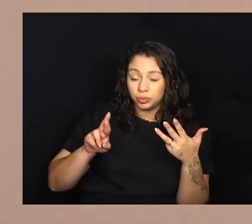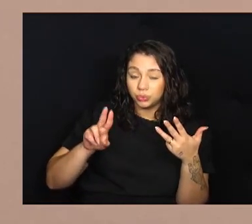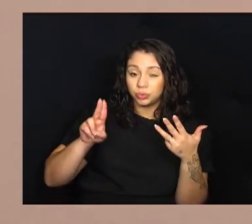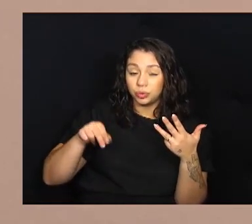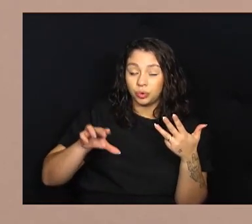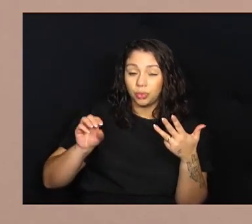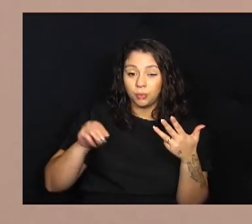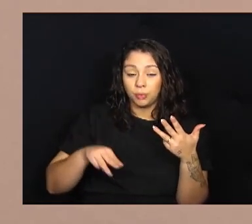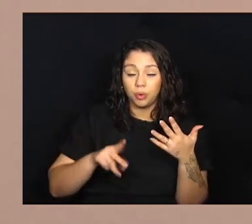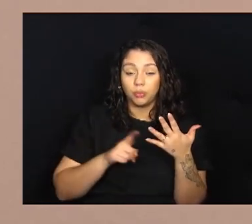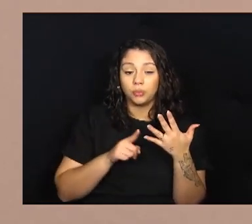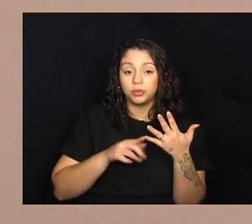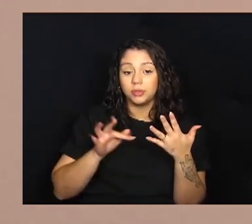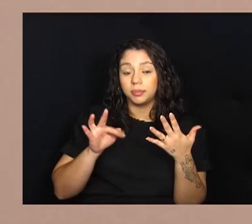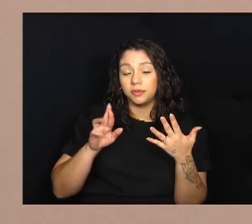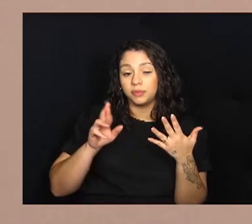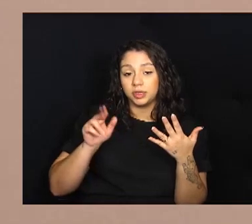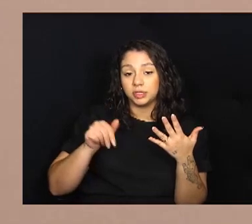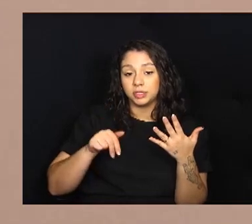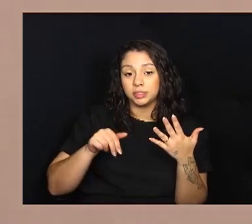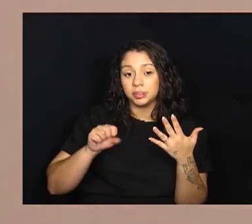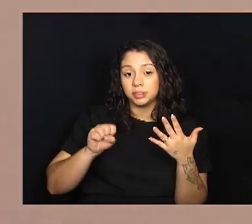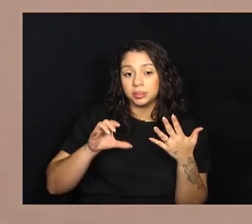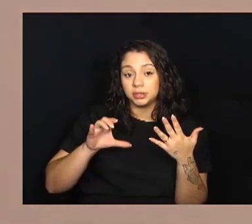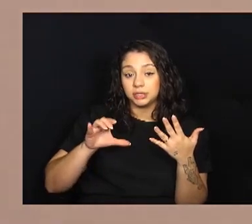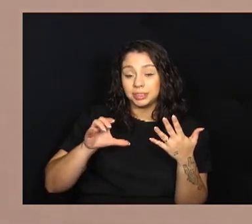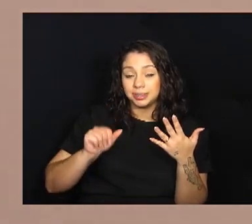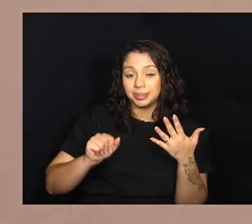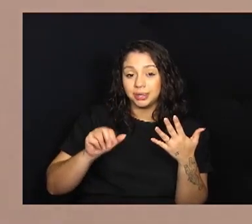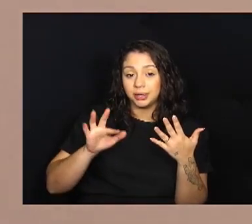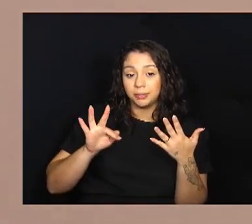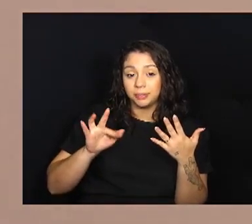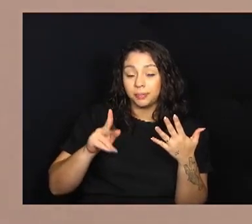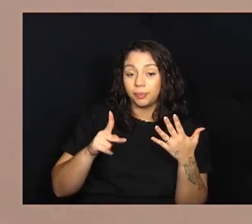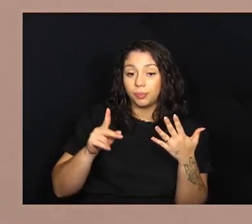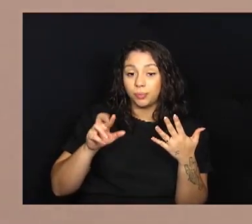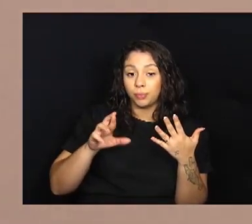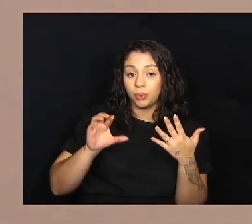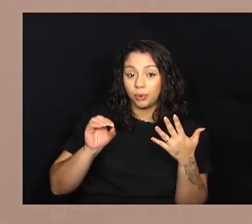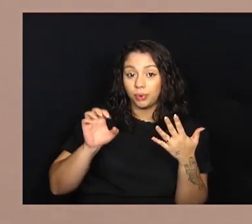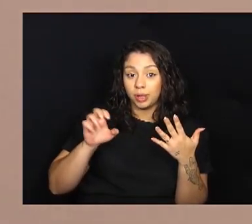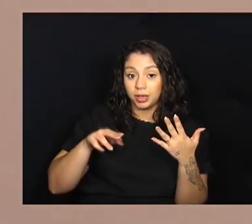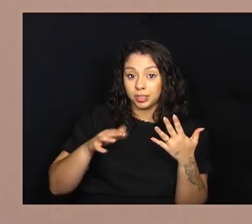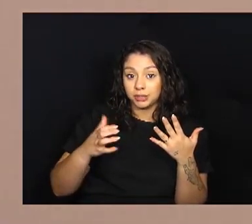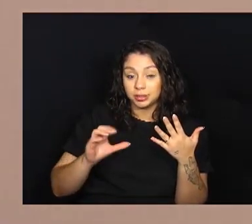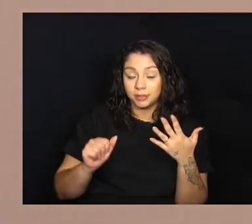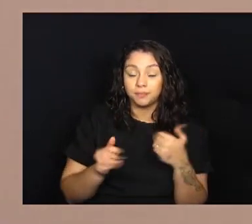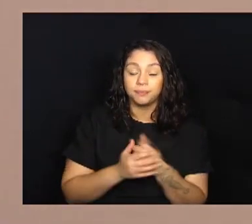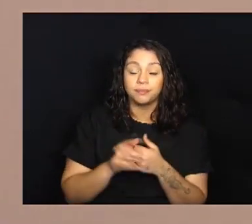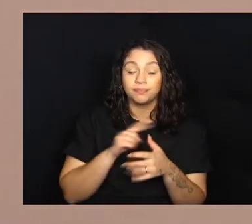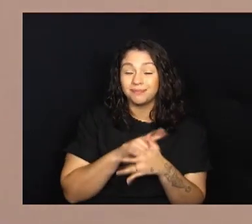Aguirre Proença. E dentre essas 5 rodovias mais perigosas, neste final de semana teve um